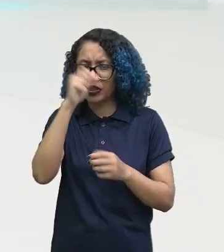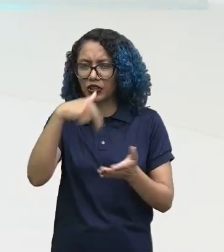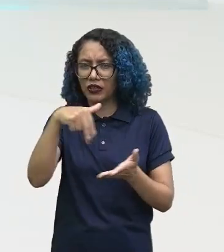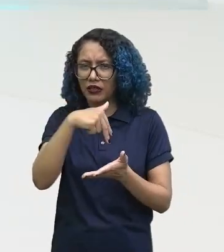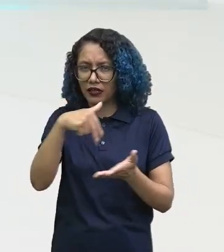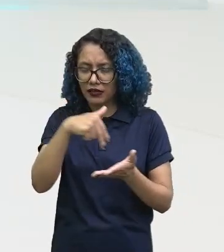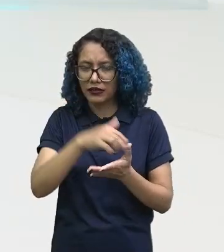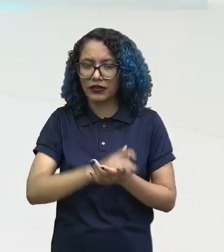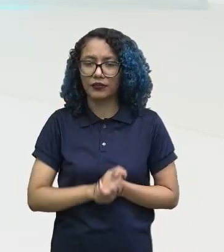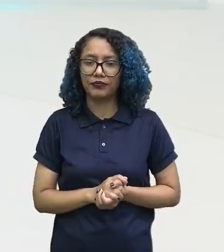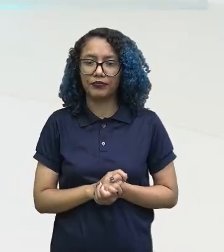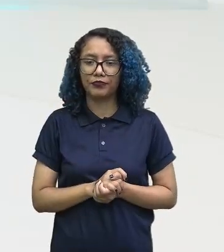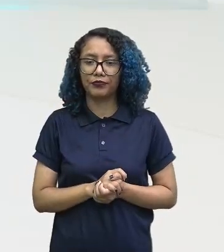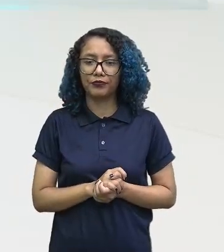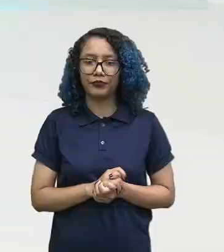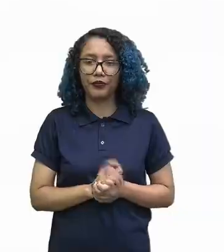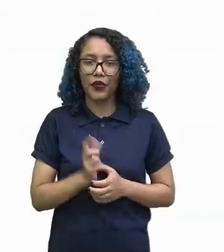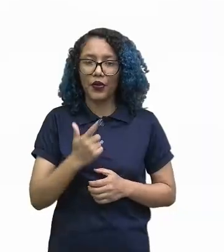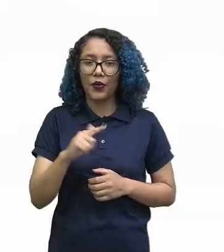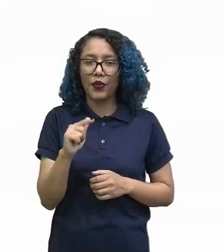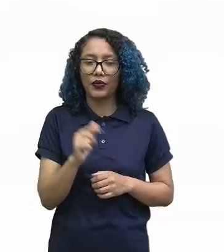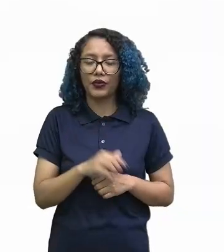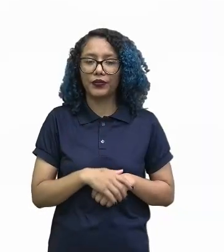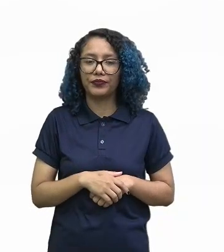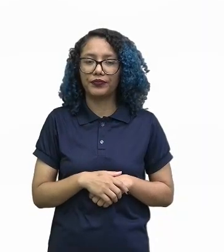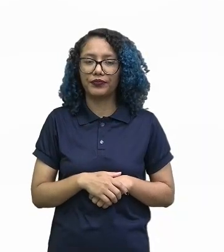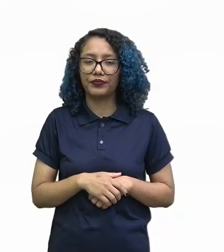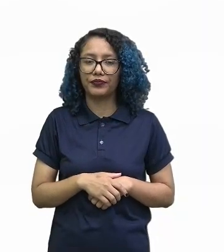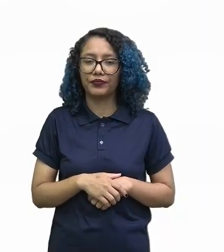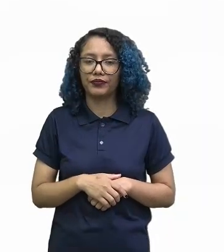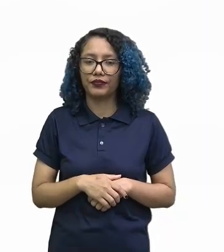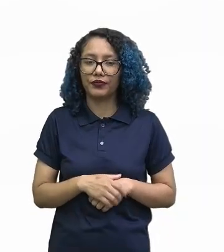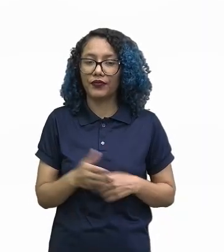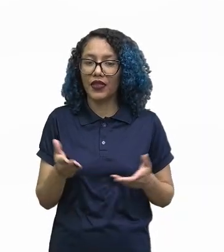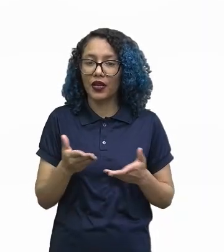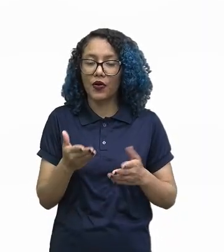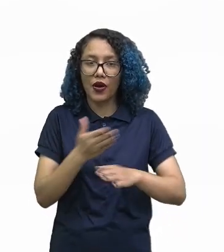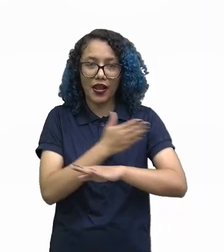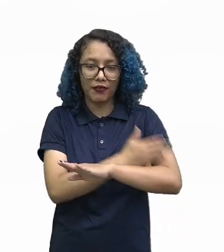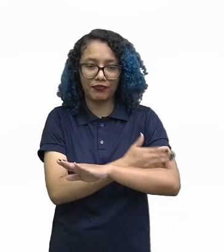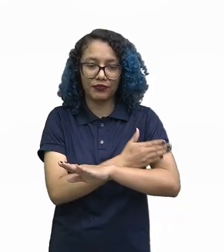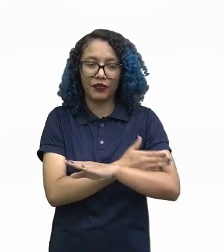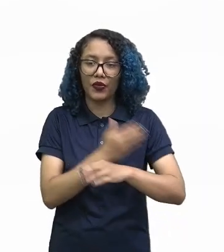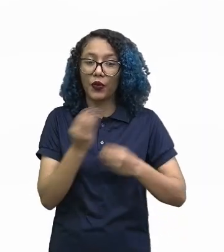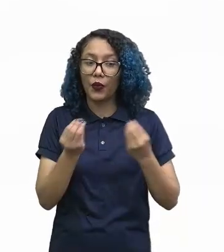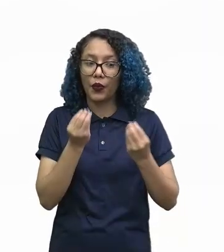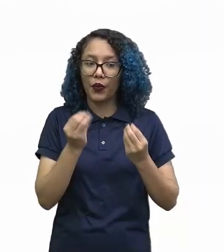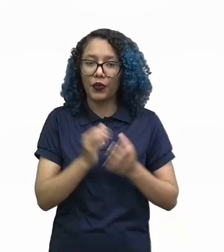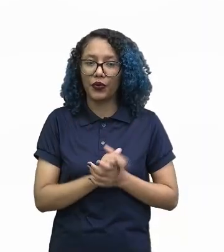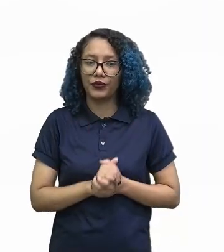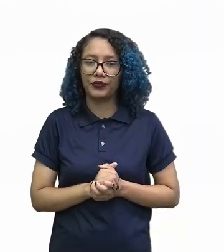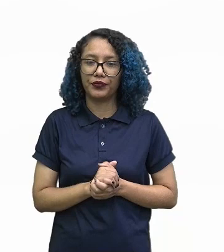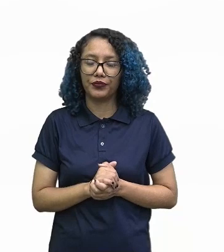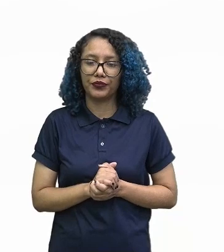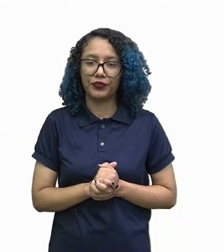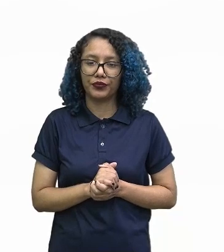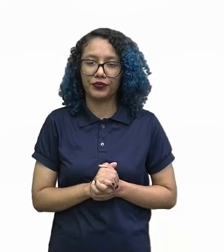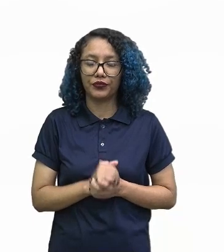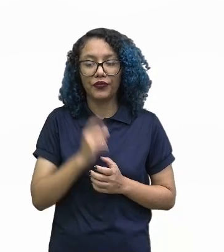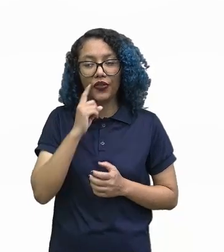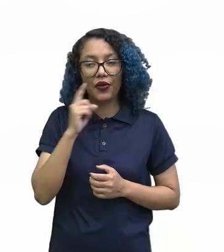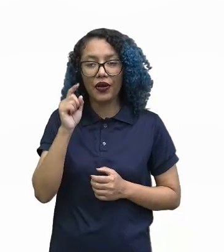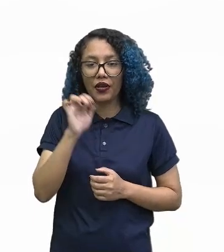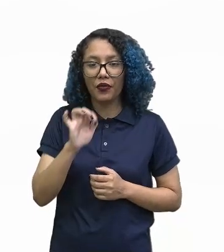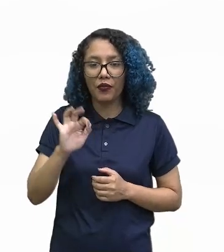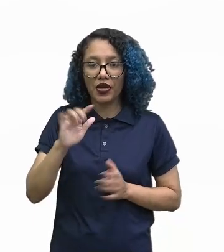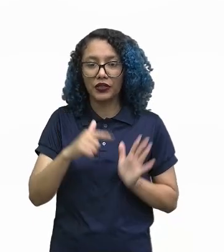uma outro tempo, que vamos lá na Idade Média. Aí vocês estão vendo uma imagem na